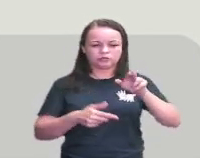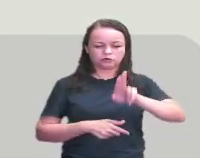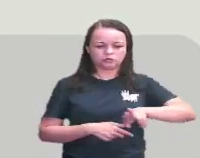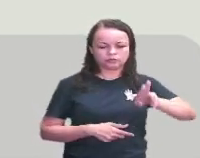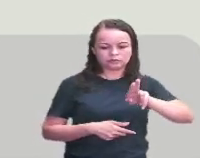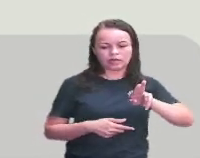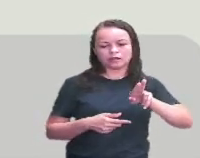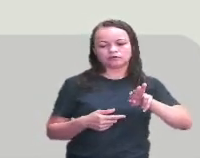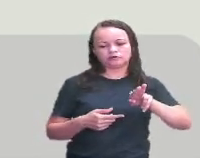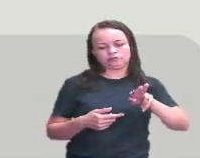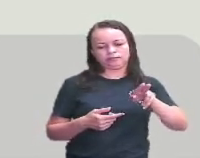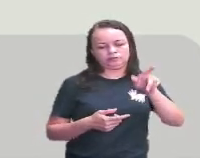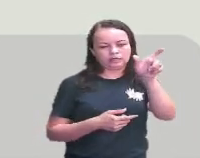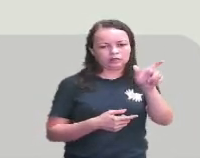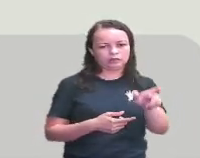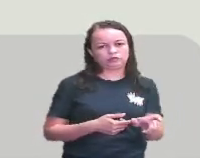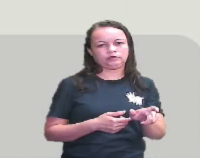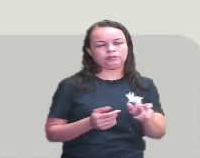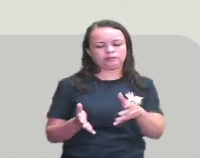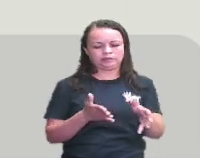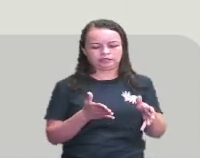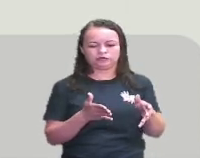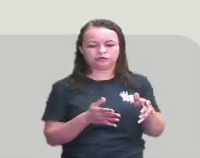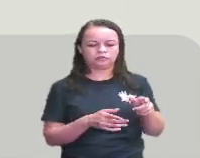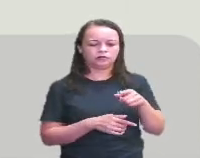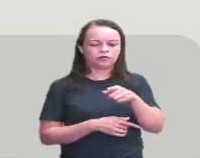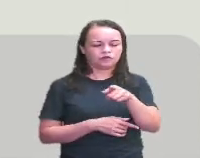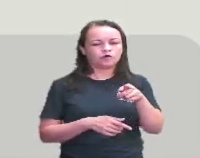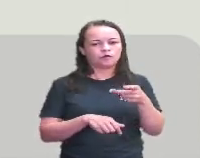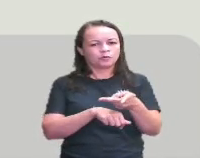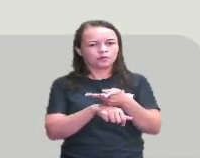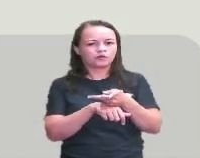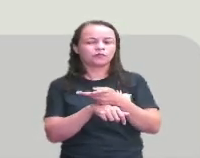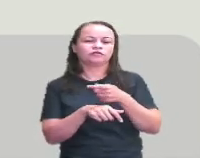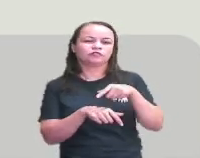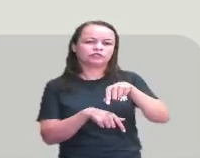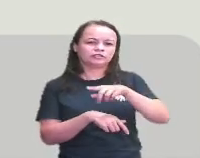Tá super fácil essas perguntas, vocês vão fazer no instante.